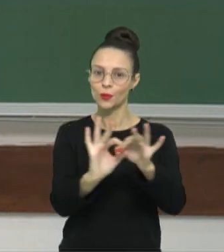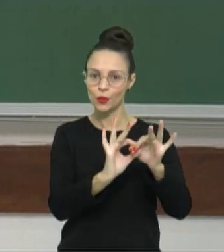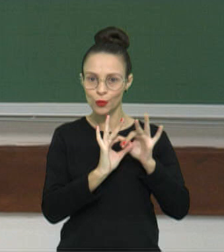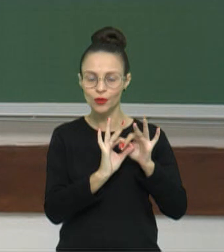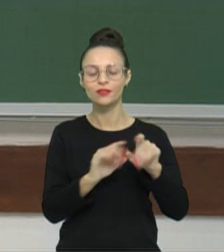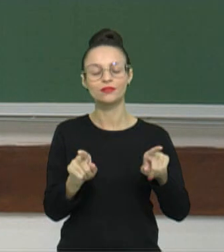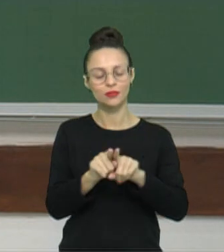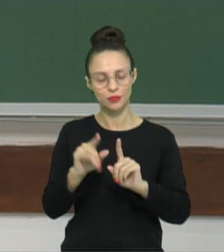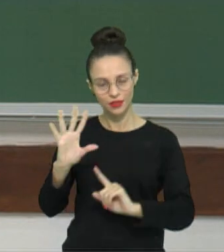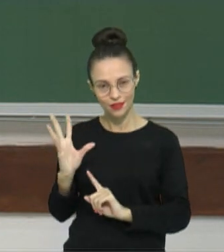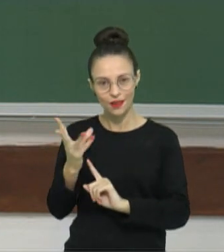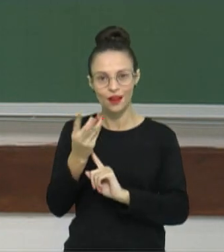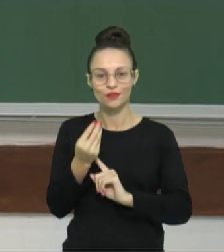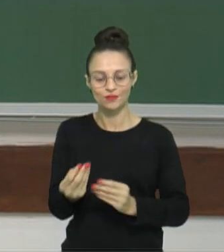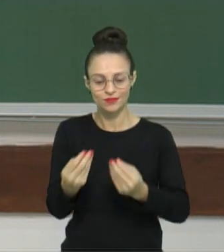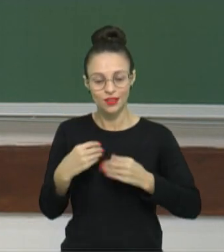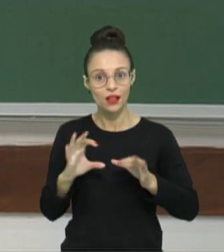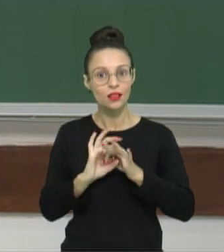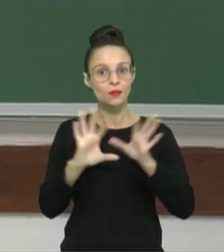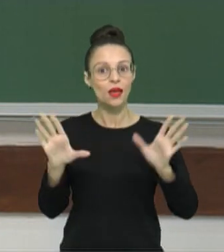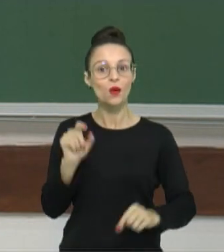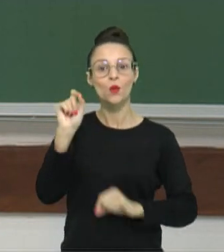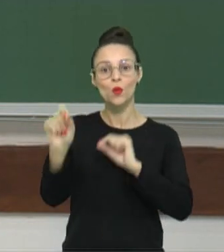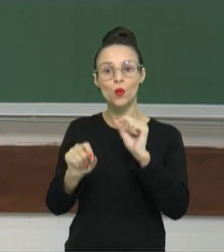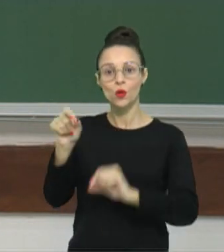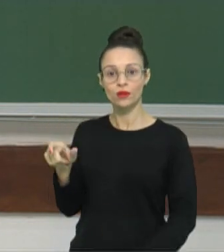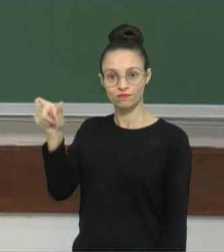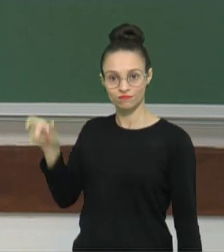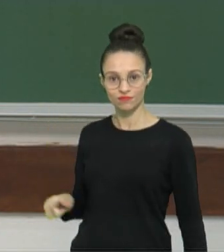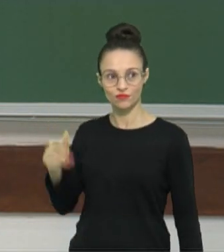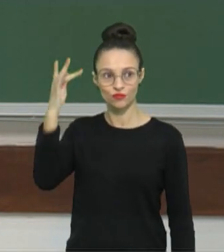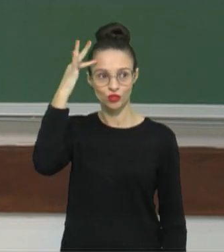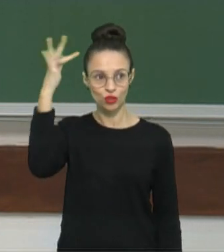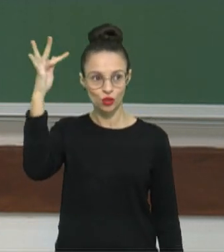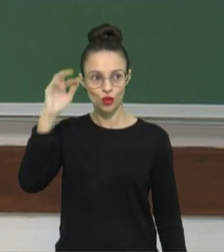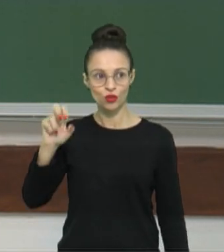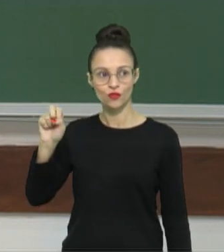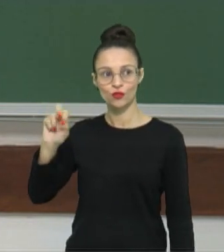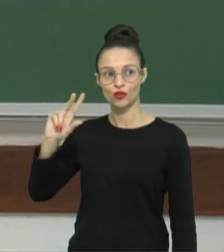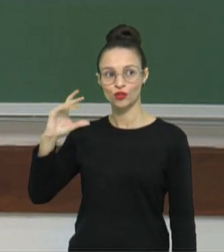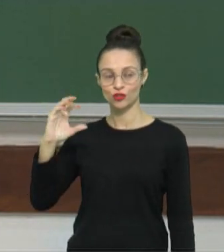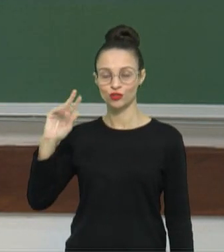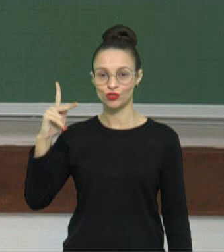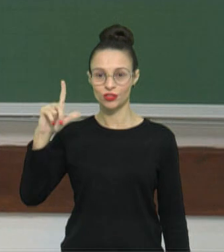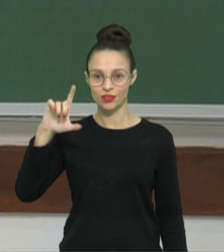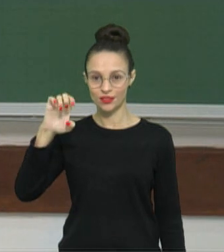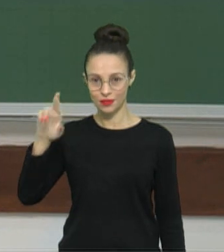nos libertar. Isso é o que pensa o Schiller a respeito da arte e do belo.